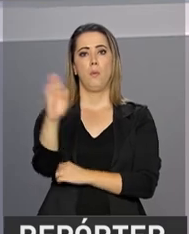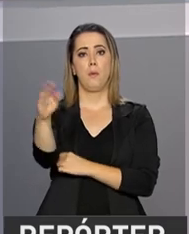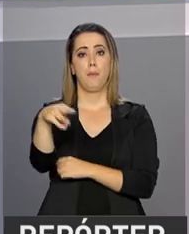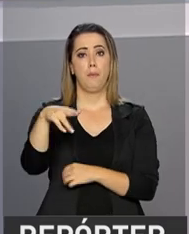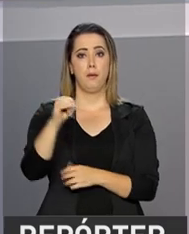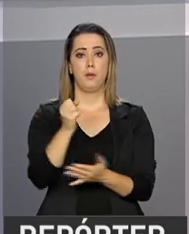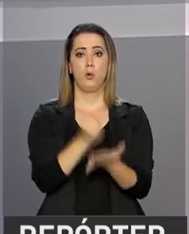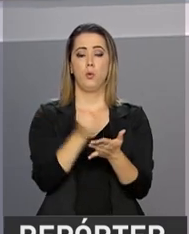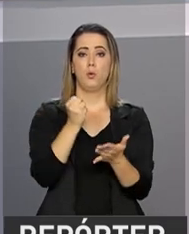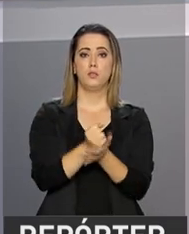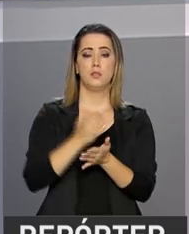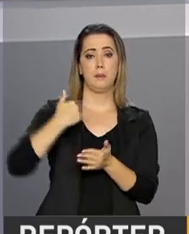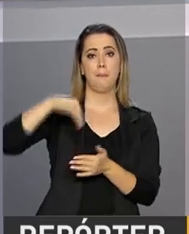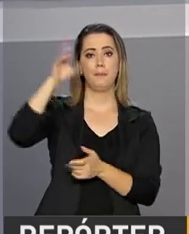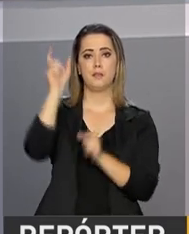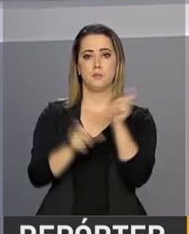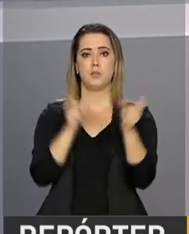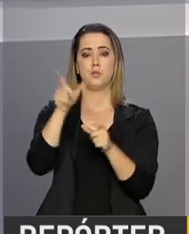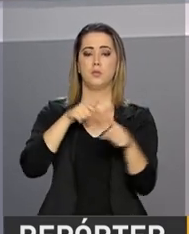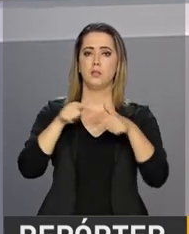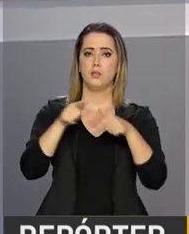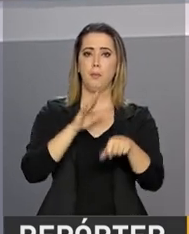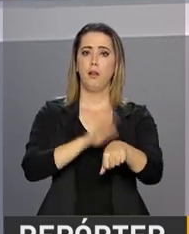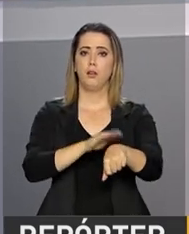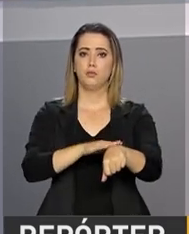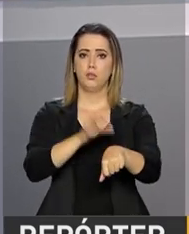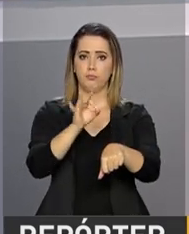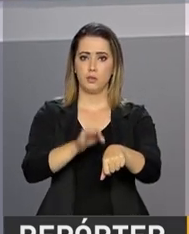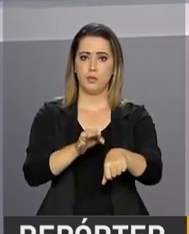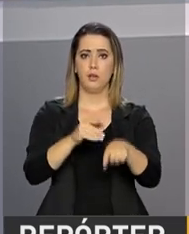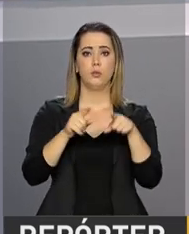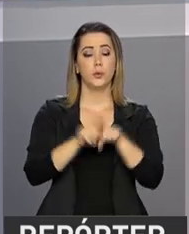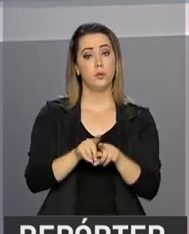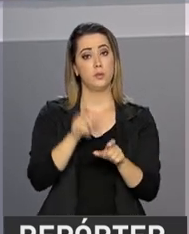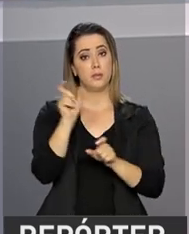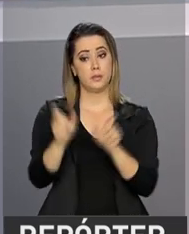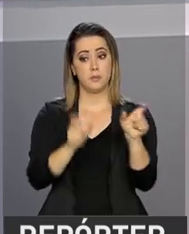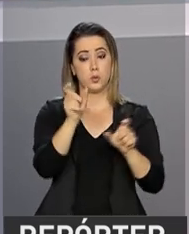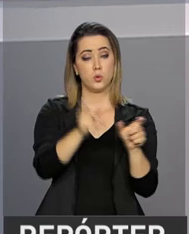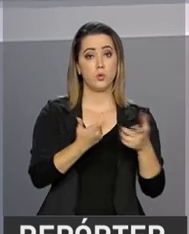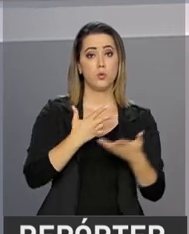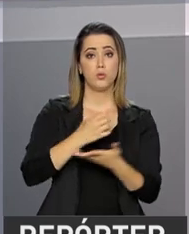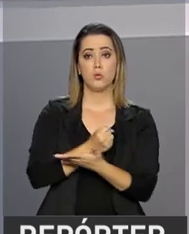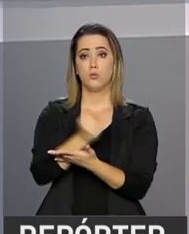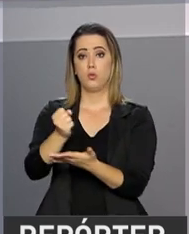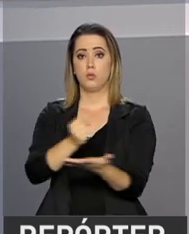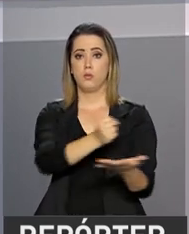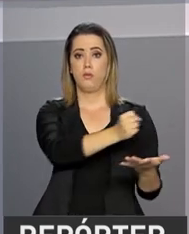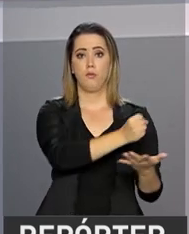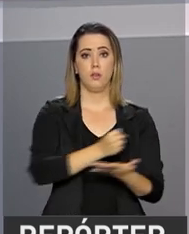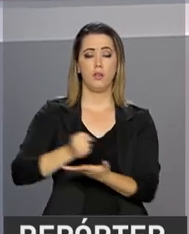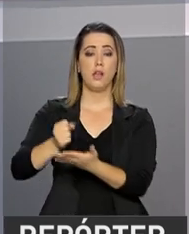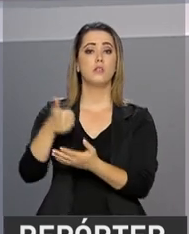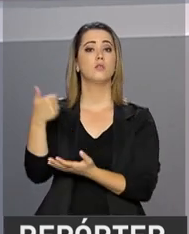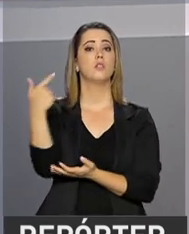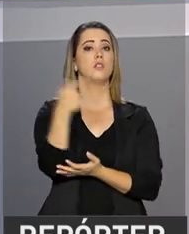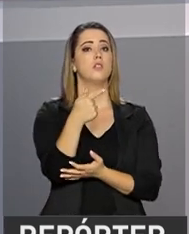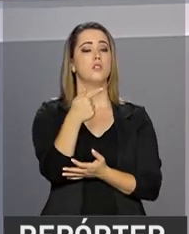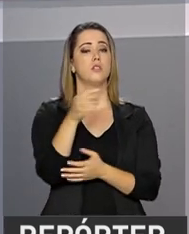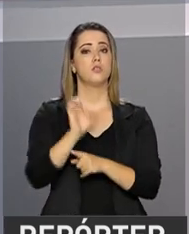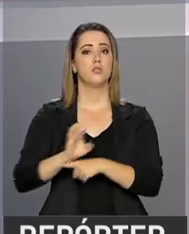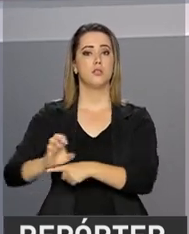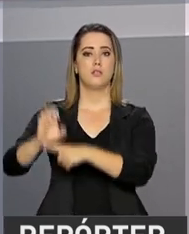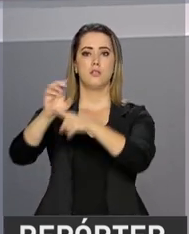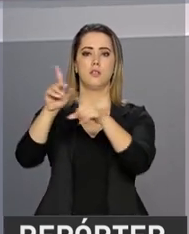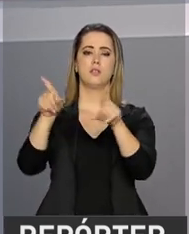brigadistas que vão atuar temporariamente esses profissionais vão ser distribuídos em 17 estados e no distrito federal para